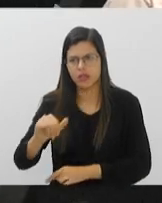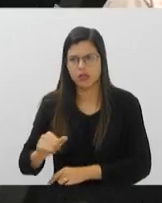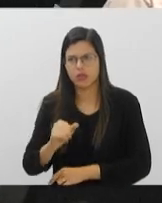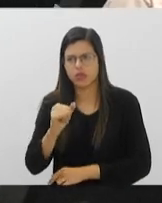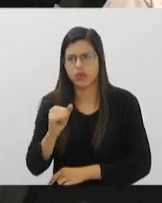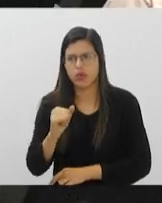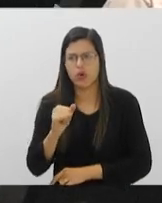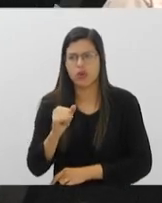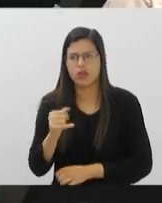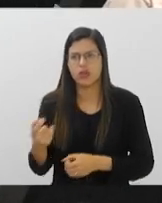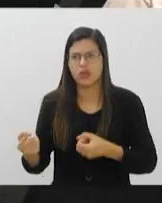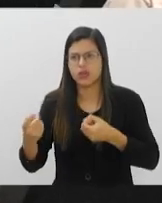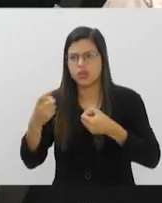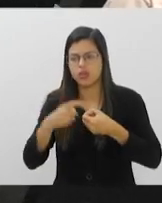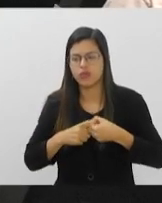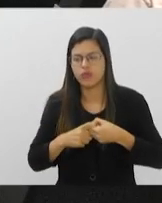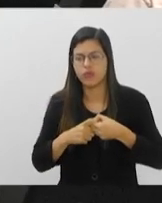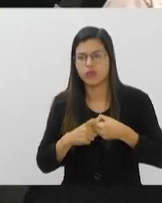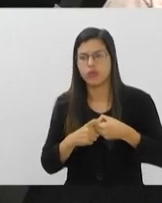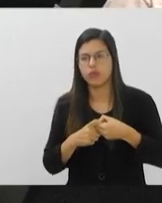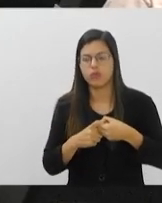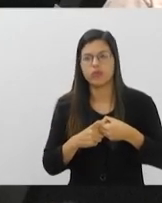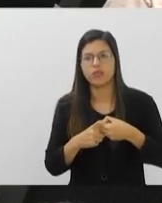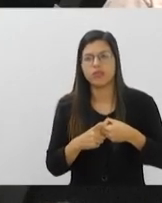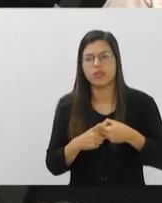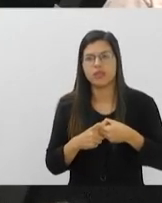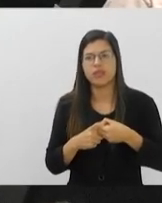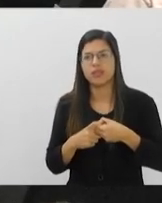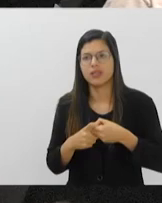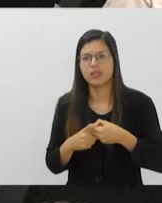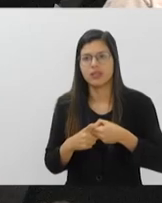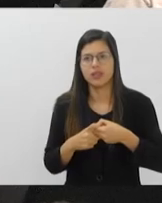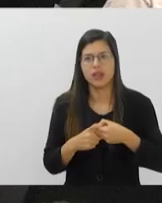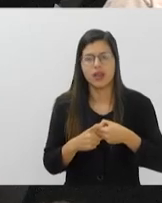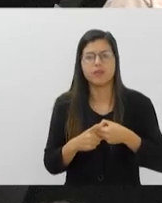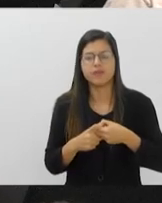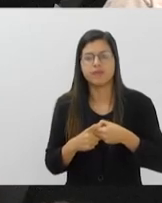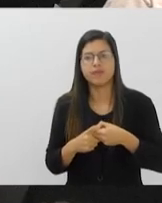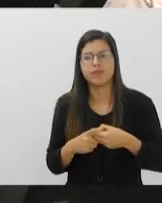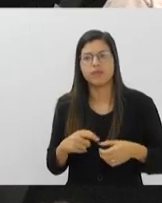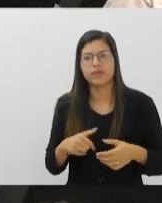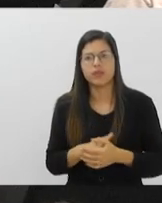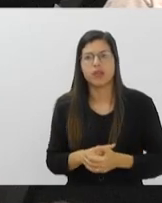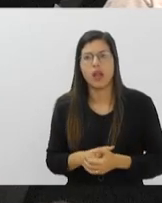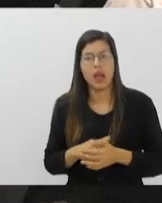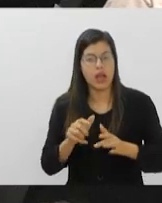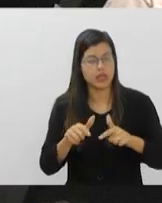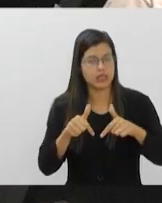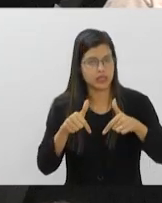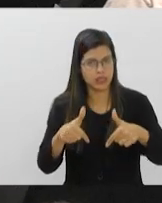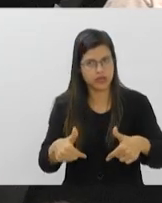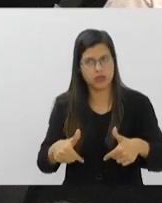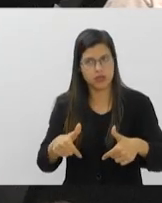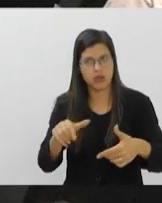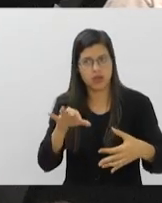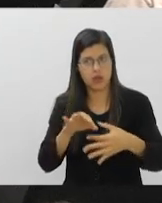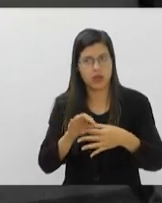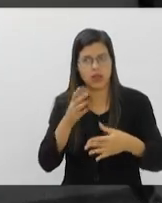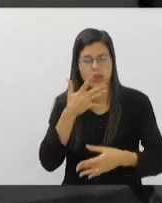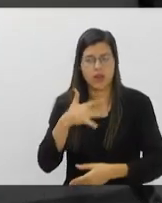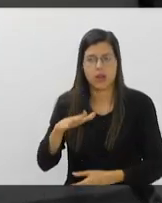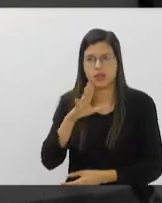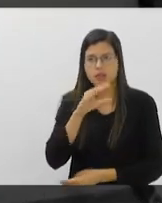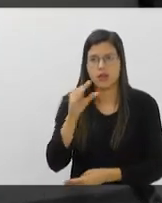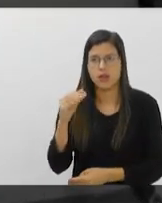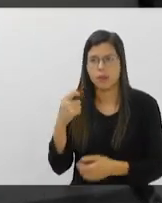voltar a esse provimento elez lá os recursos as ações na relativas à Criança e Adolescente nas varas da infância Juventude